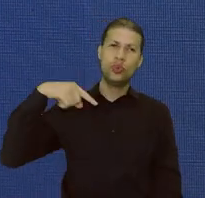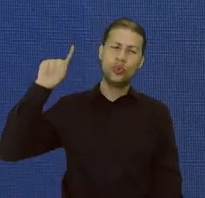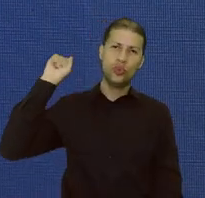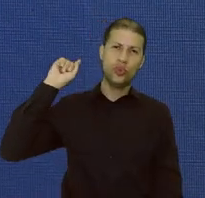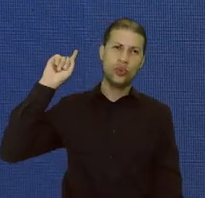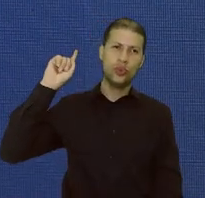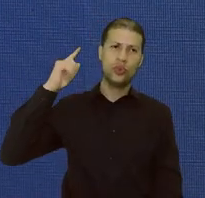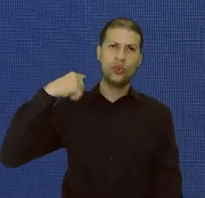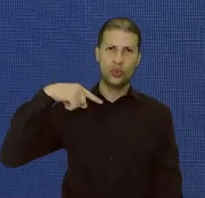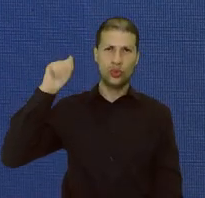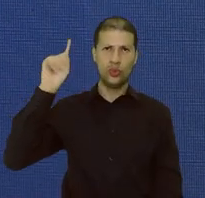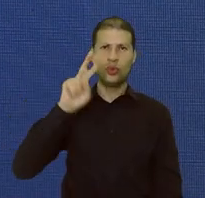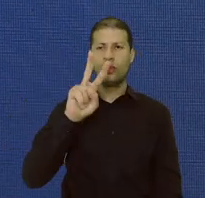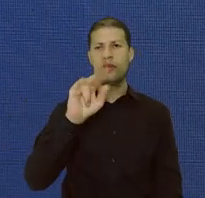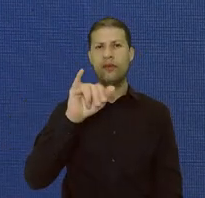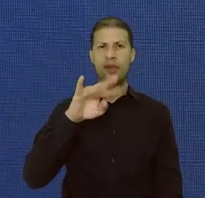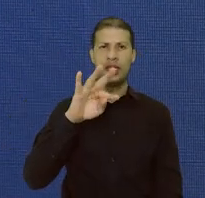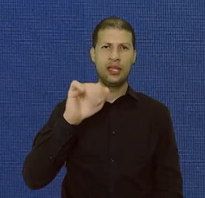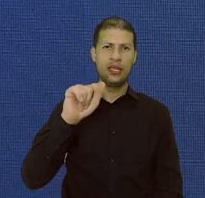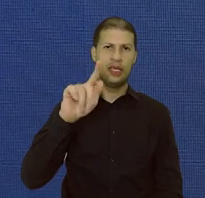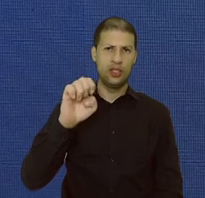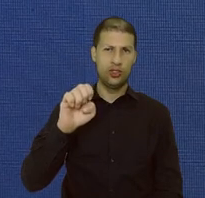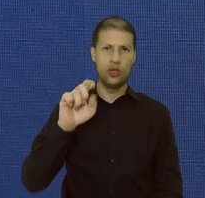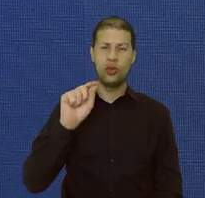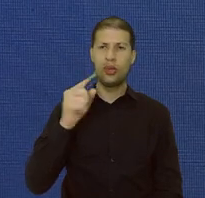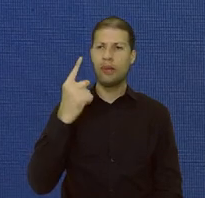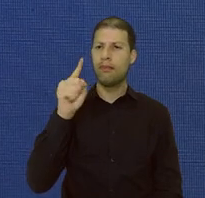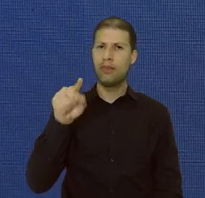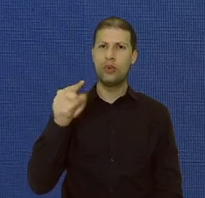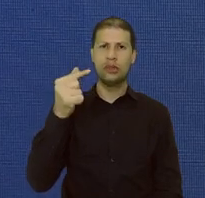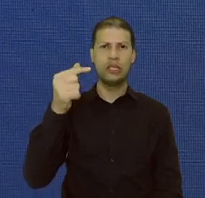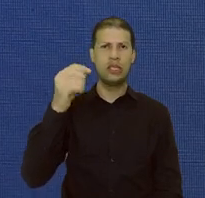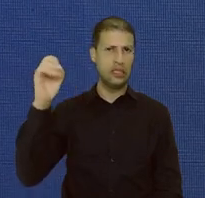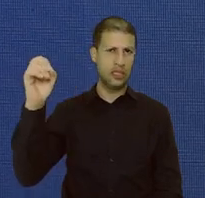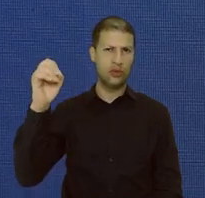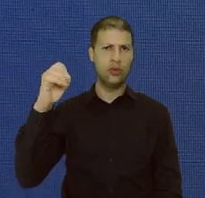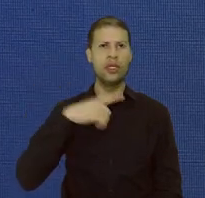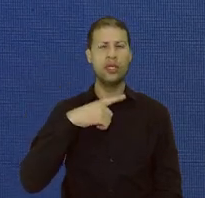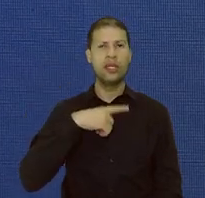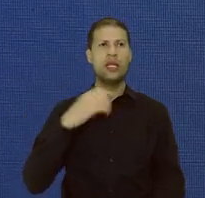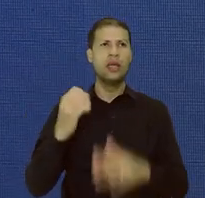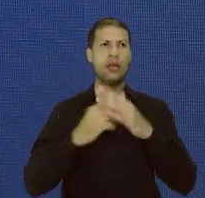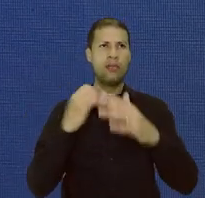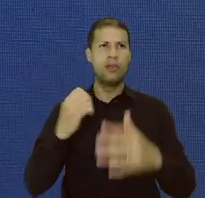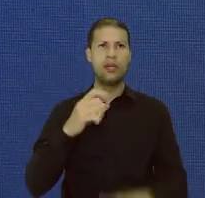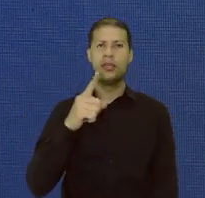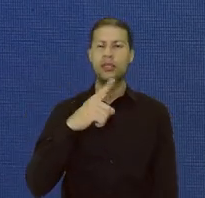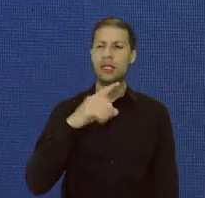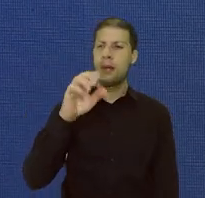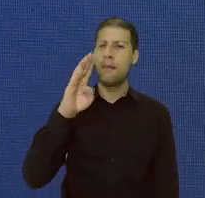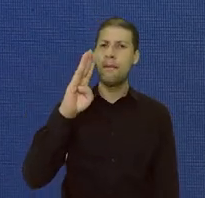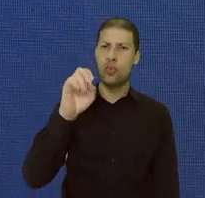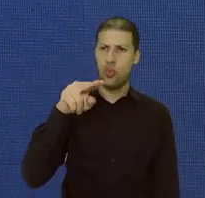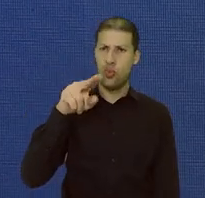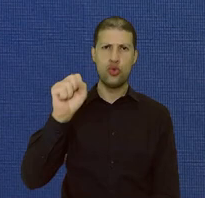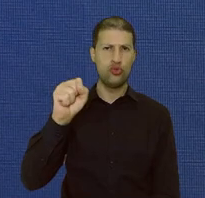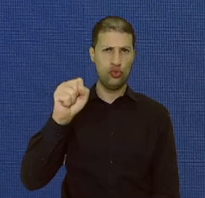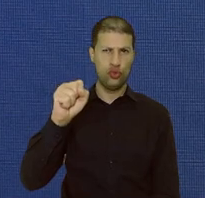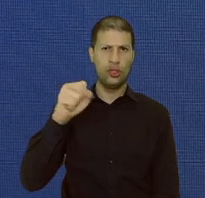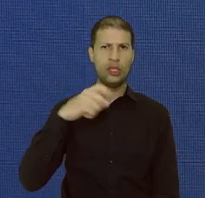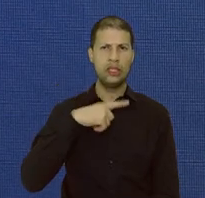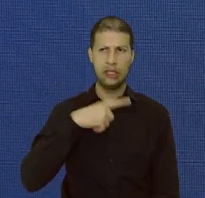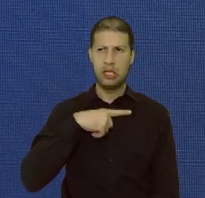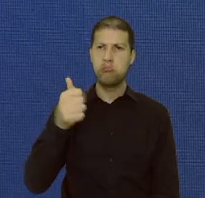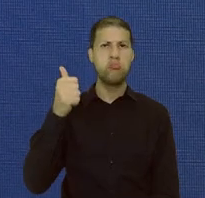vintage né que é só mais recentes você tem empresa uma empresa como a CRM bônus que tá indo super bem o Alexandre